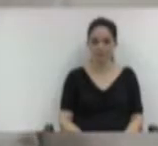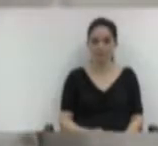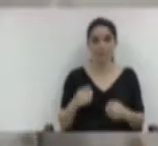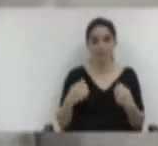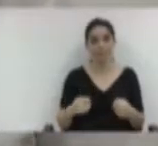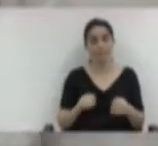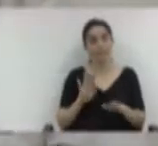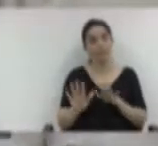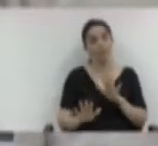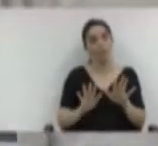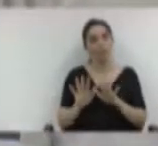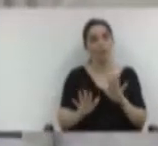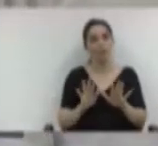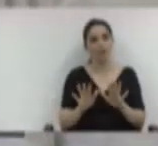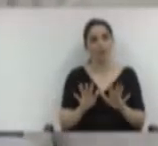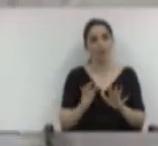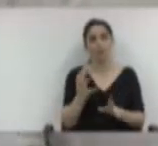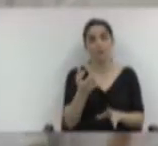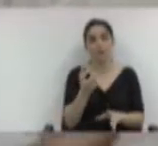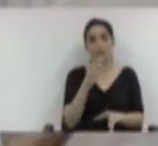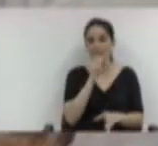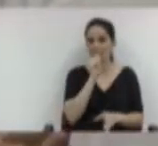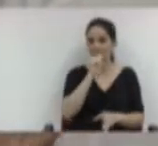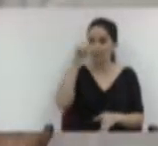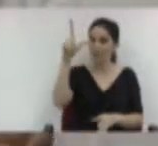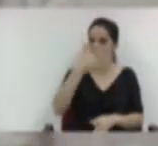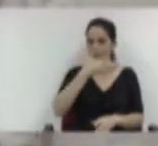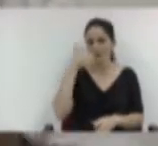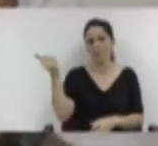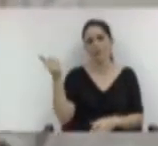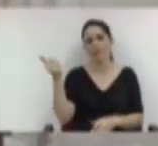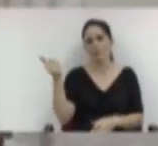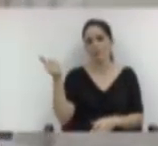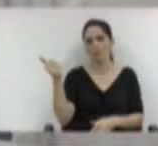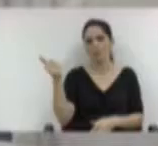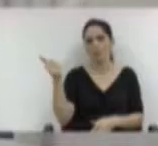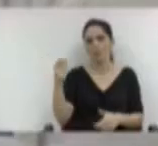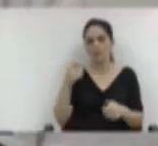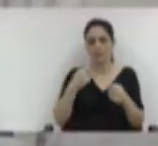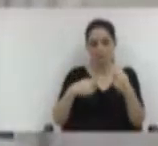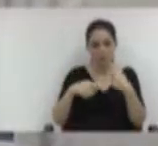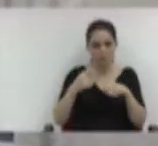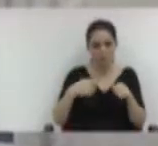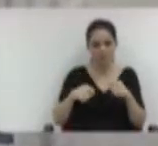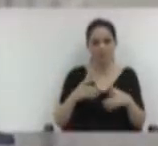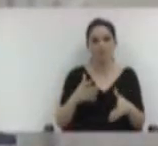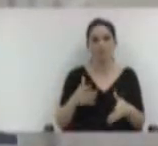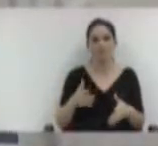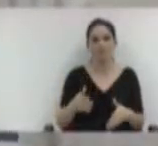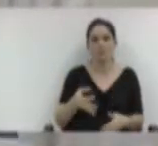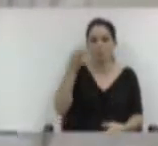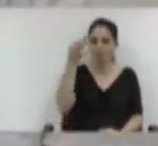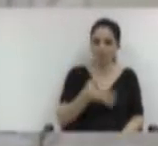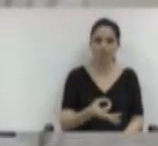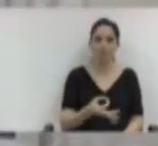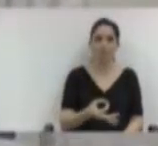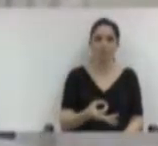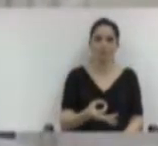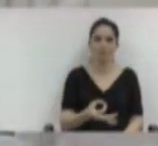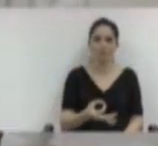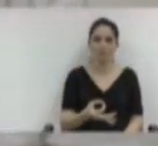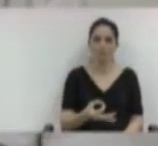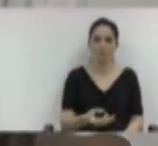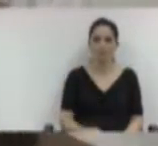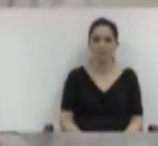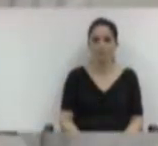pouco de cuidado, vamos torcer para que a nossa cidade dê certo, a nossa administração vai dar certo, já está dando certo, e nós